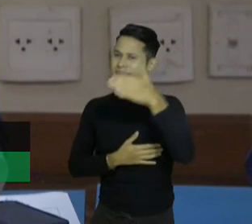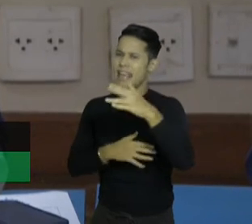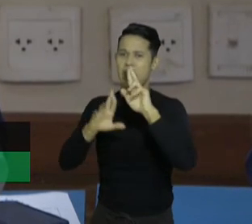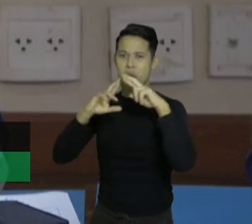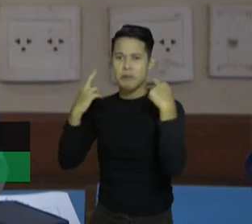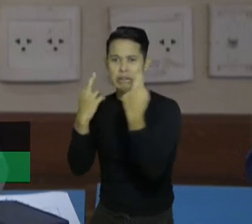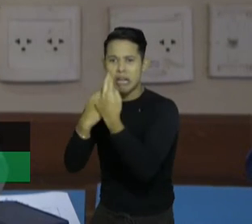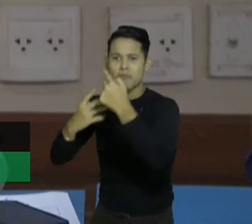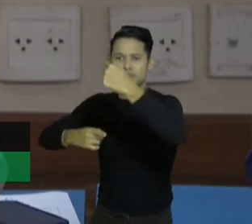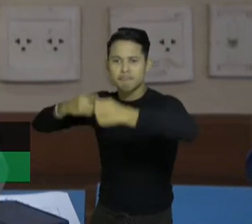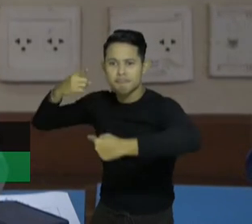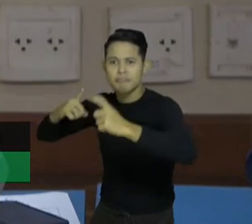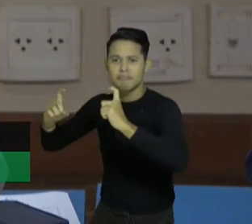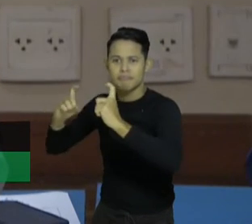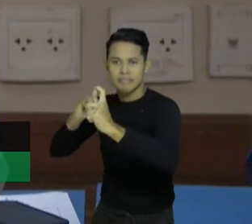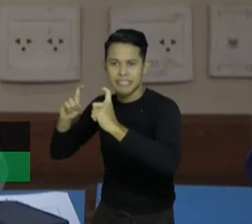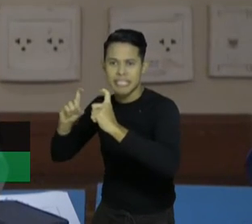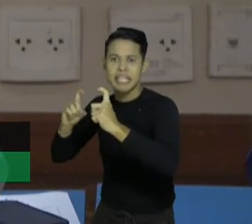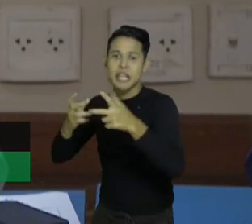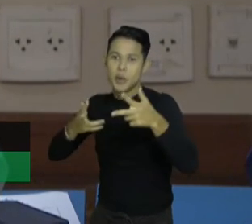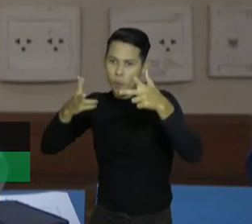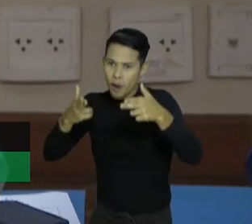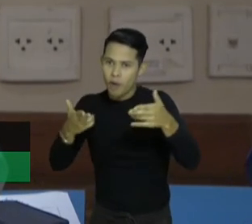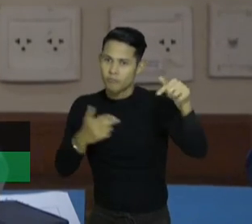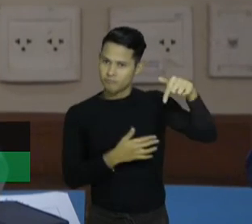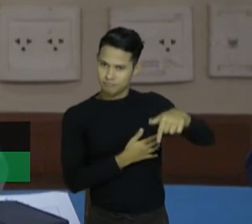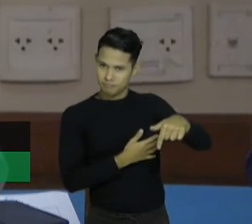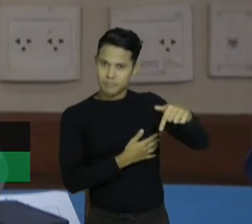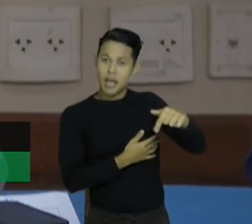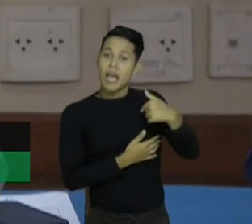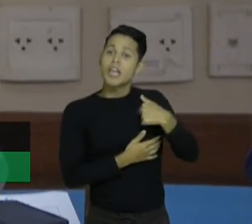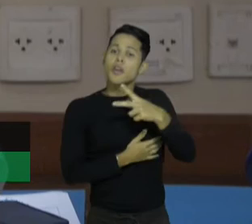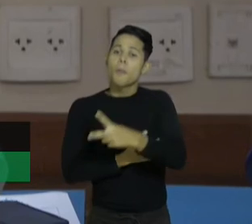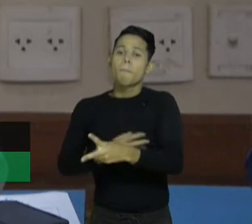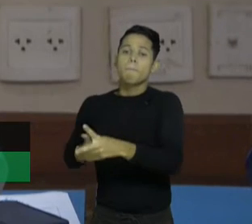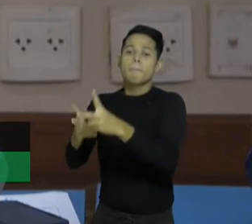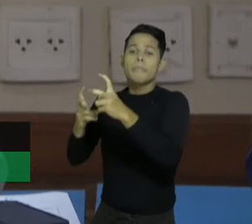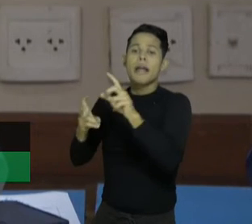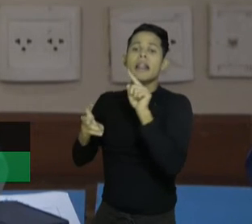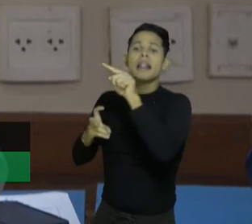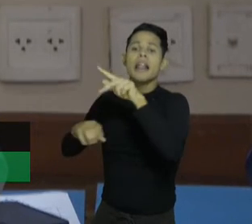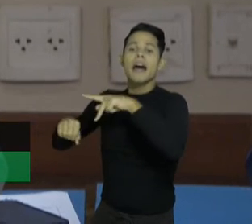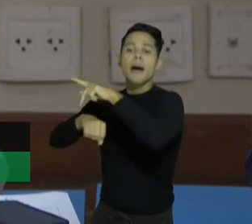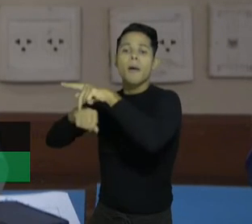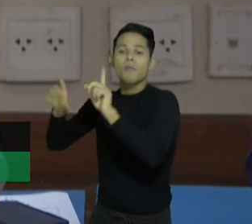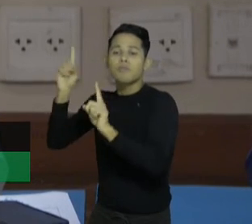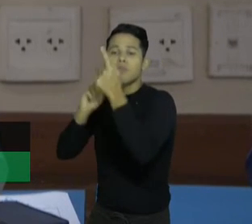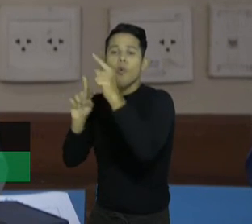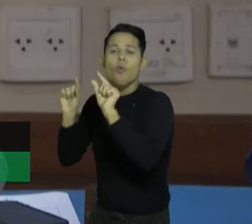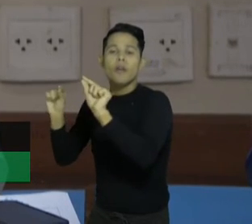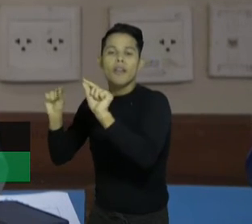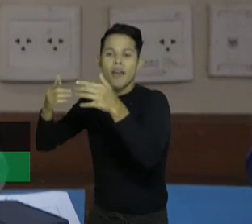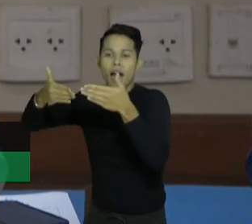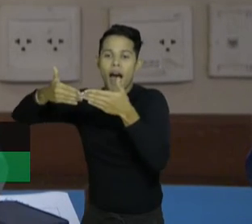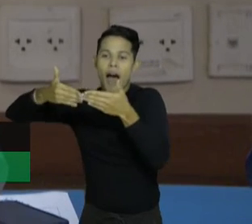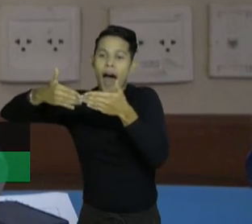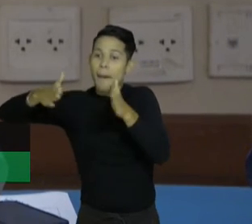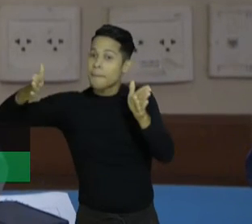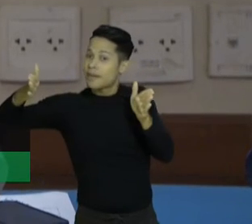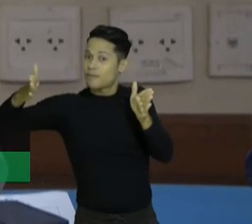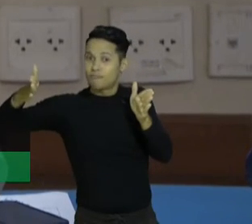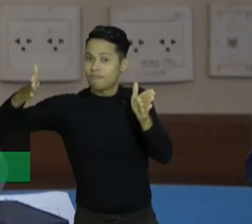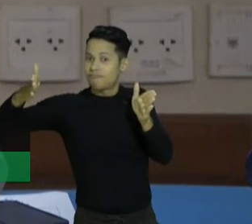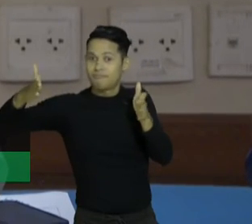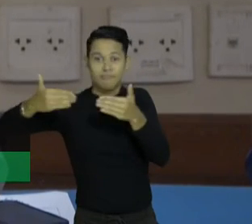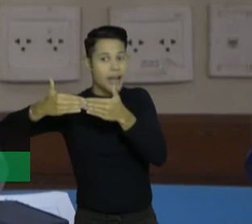Chile iguais a essas e o que que eu percebo no Chile o Chile abriu as fronteiras no Chile não tem mais